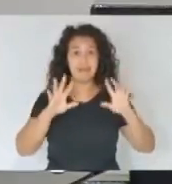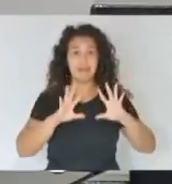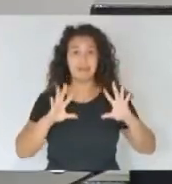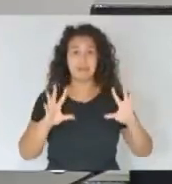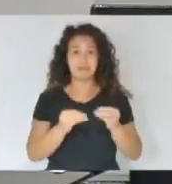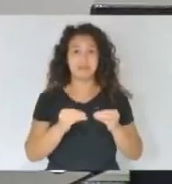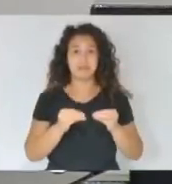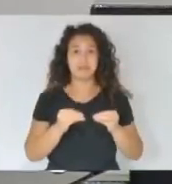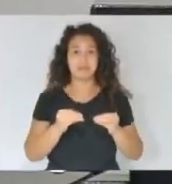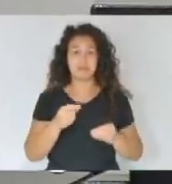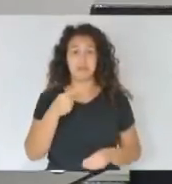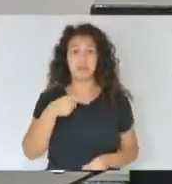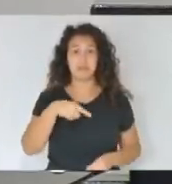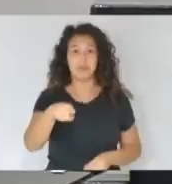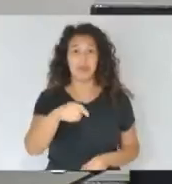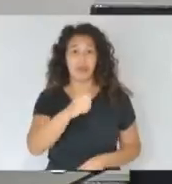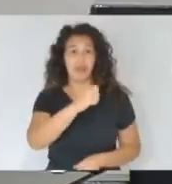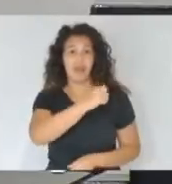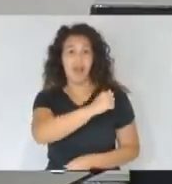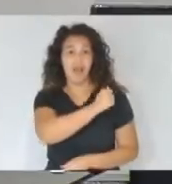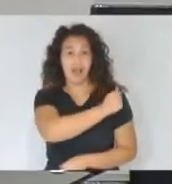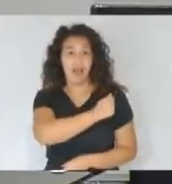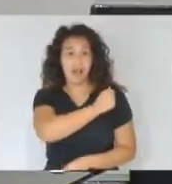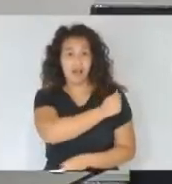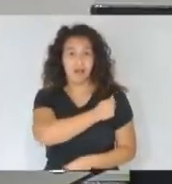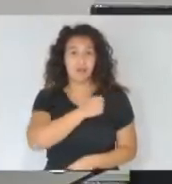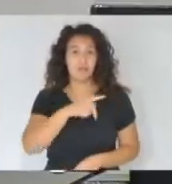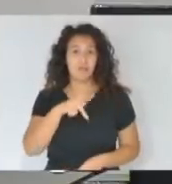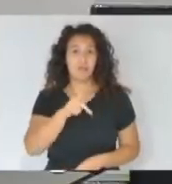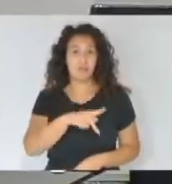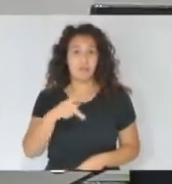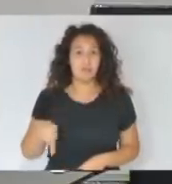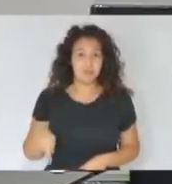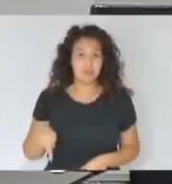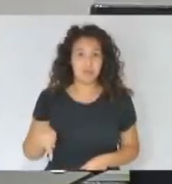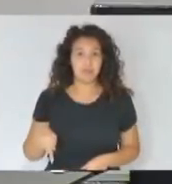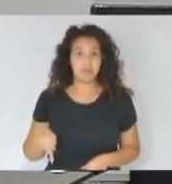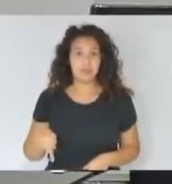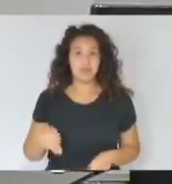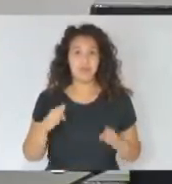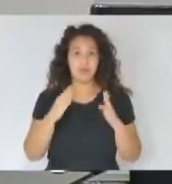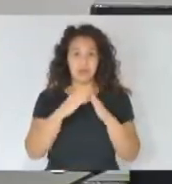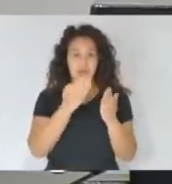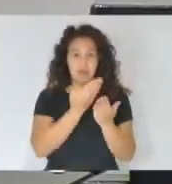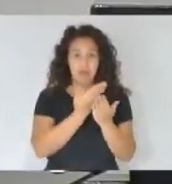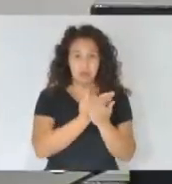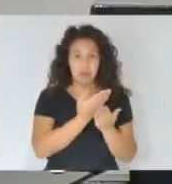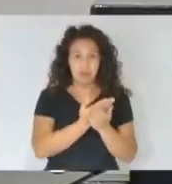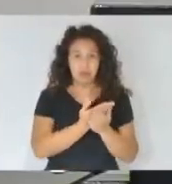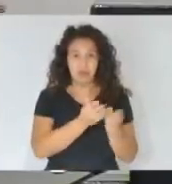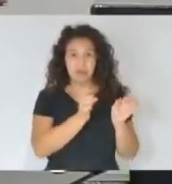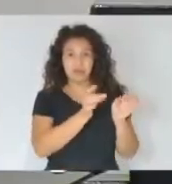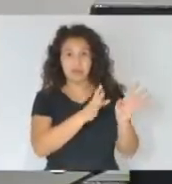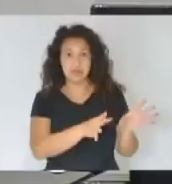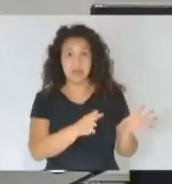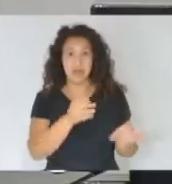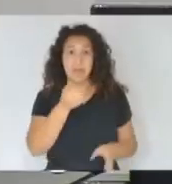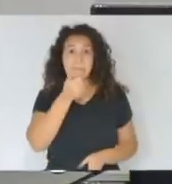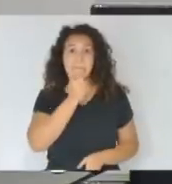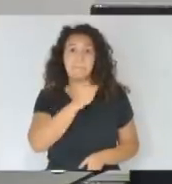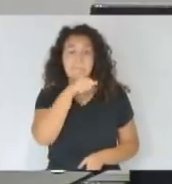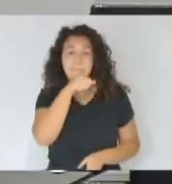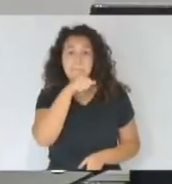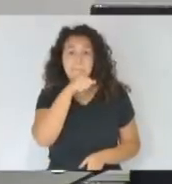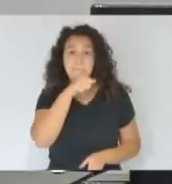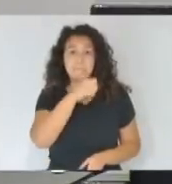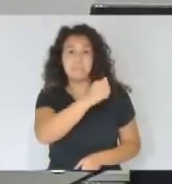sair alunos, professores deixando as salas de aulas, os pais dos alunos não vão saber o que vão fazer com os alunos nesse